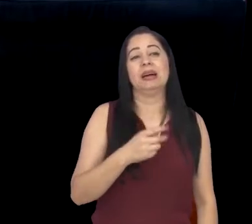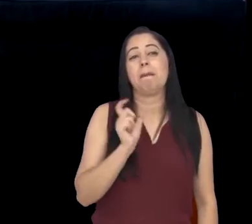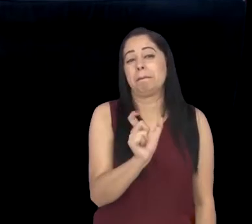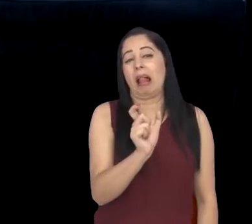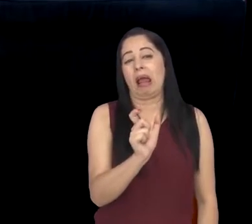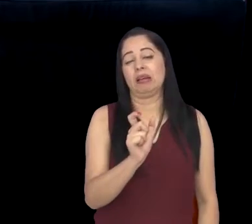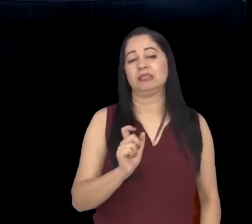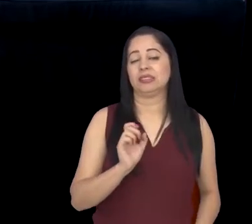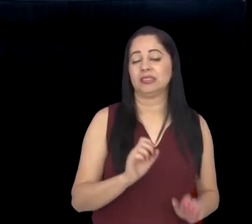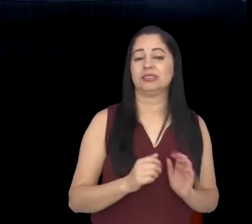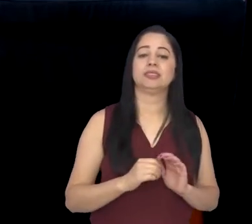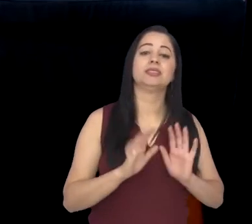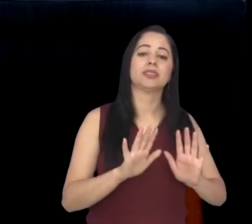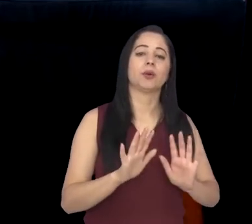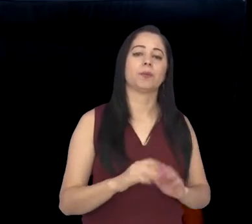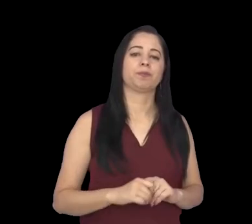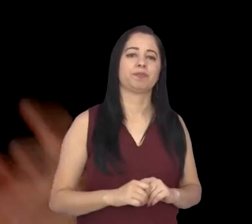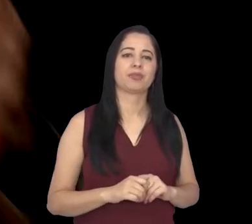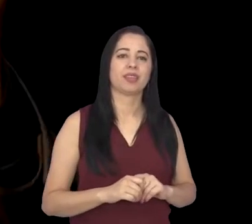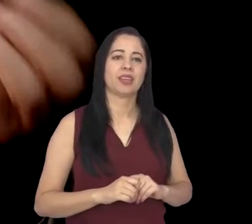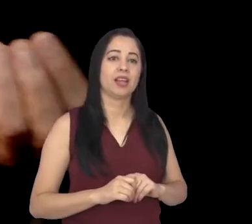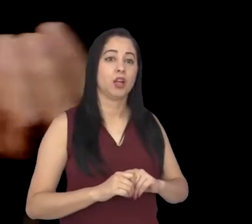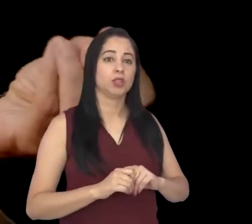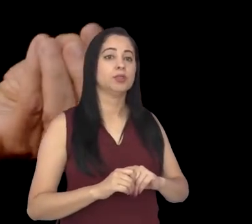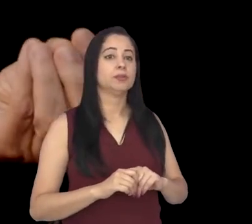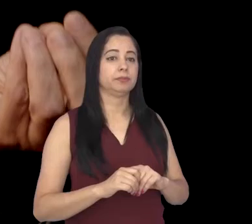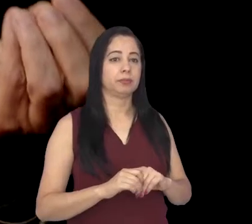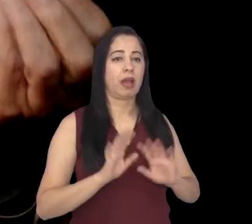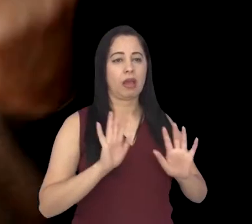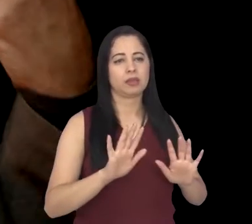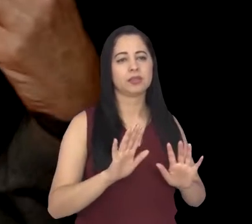Foi. Não. Eu, no final,